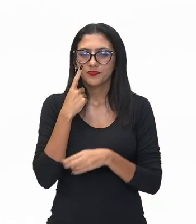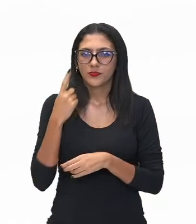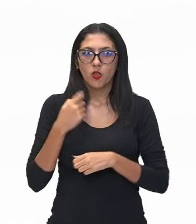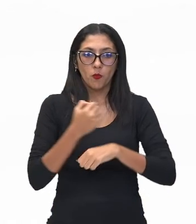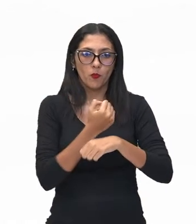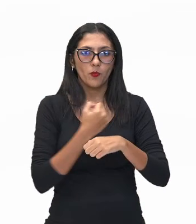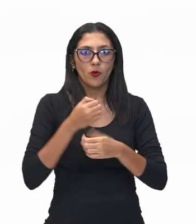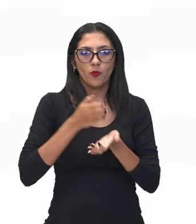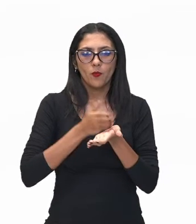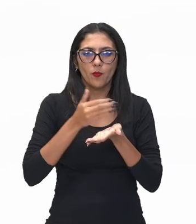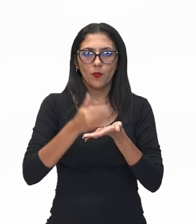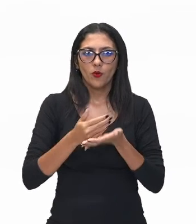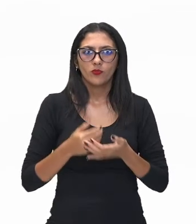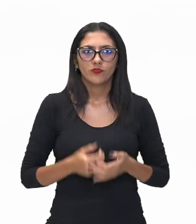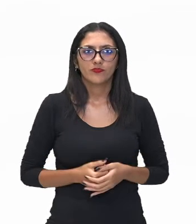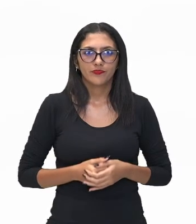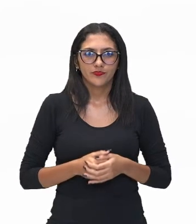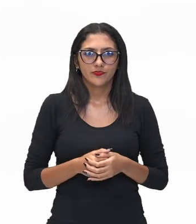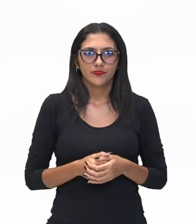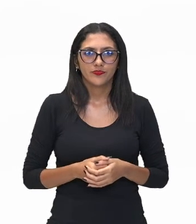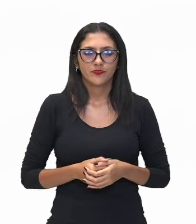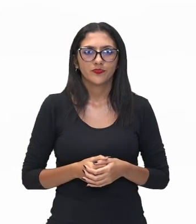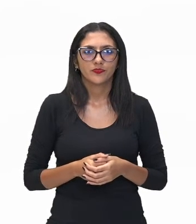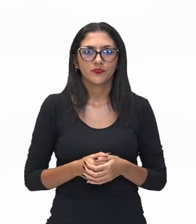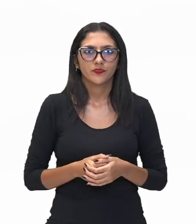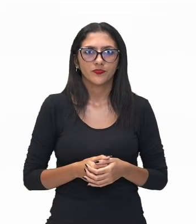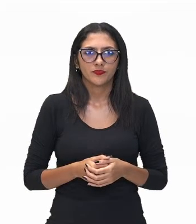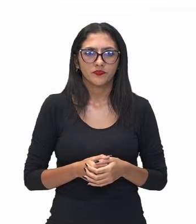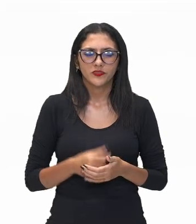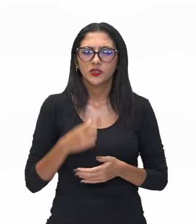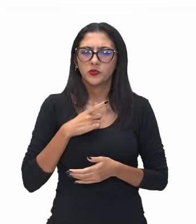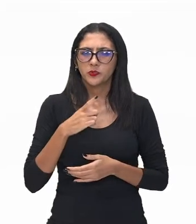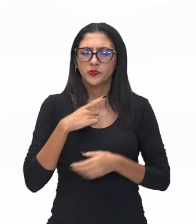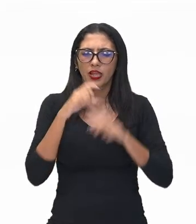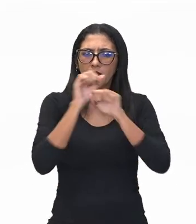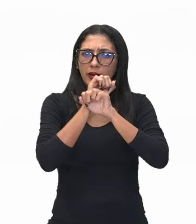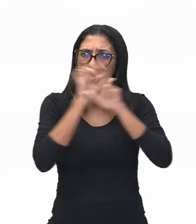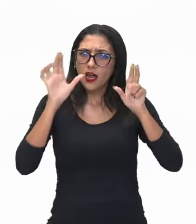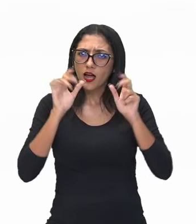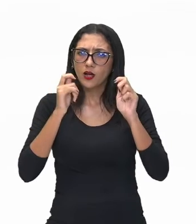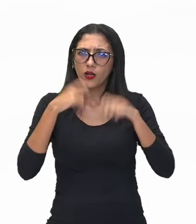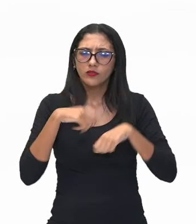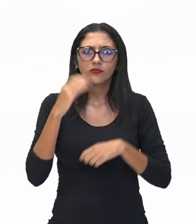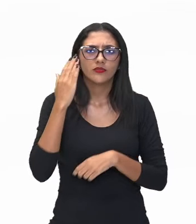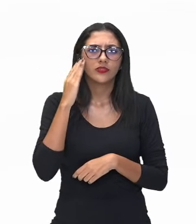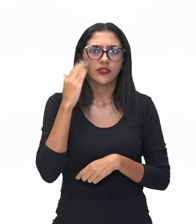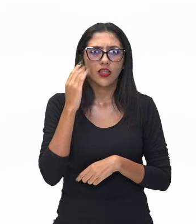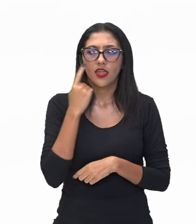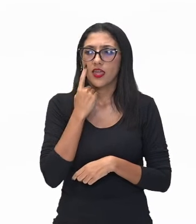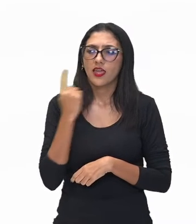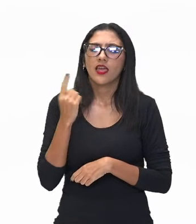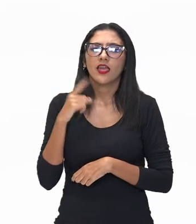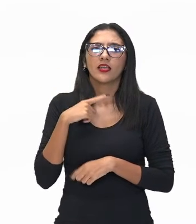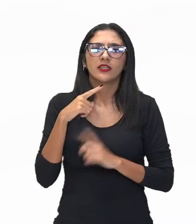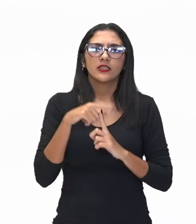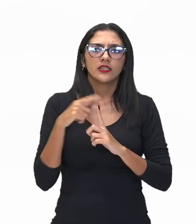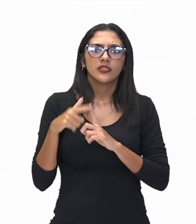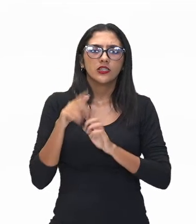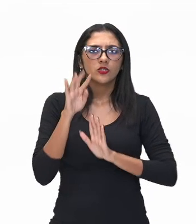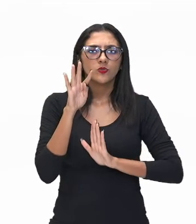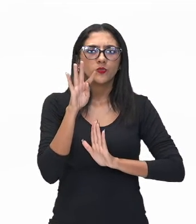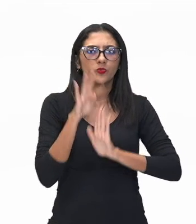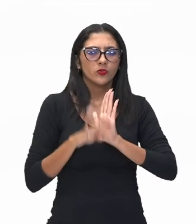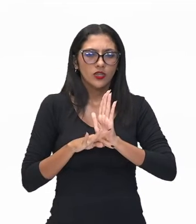cenoura, né? A gente está bem claro aí que esse texto, né, já